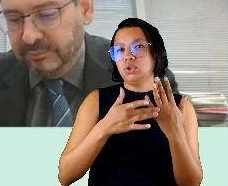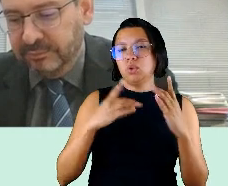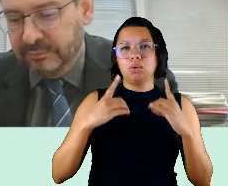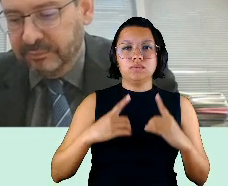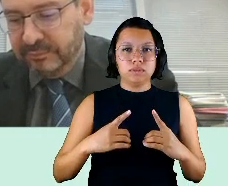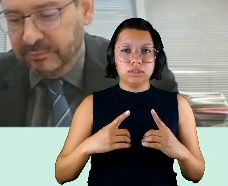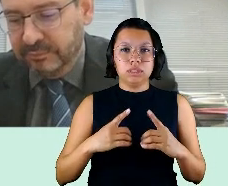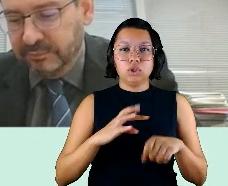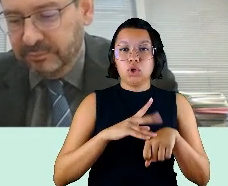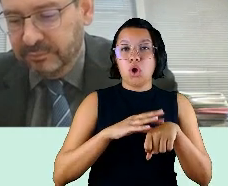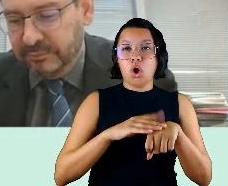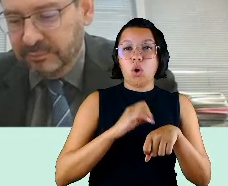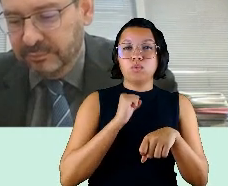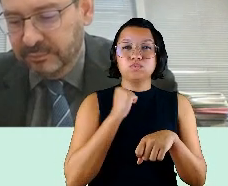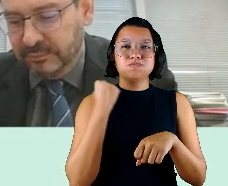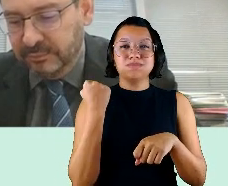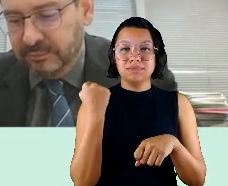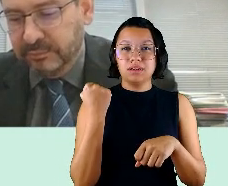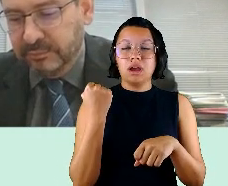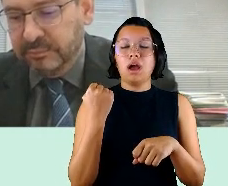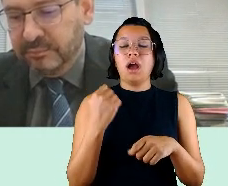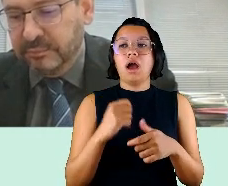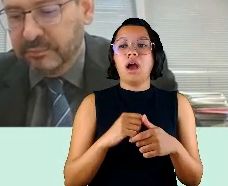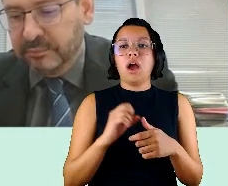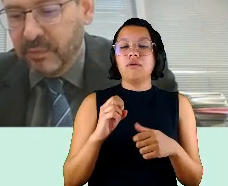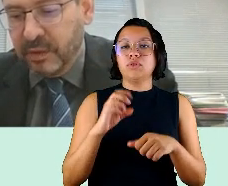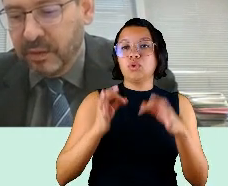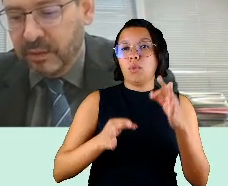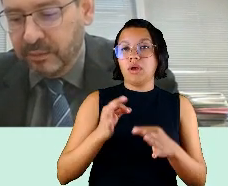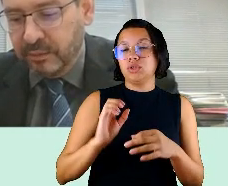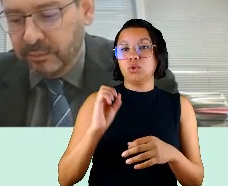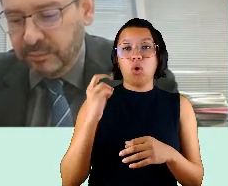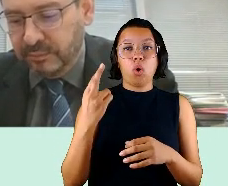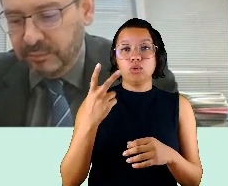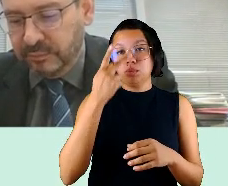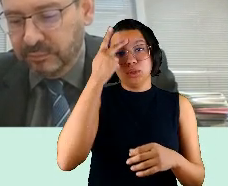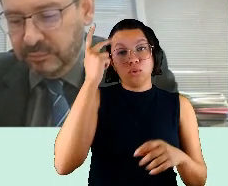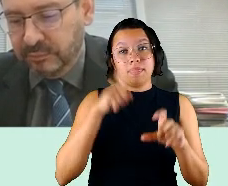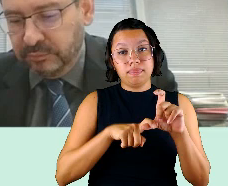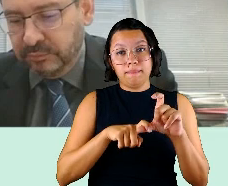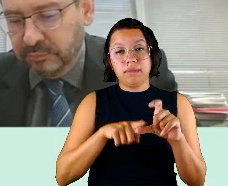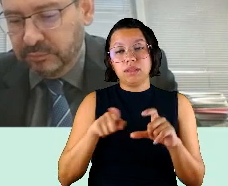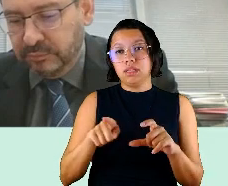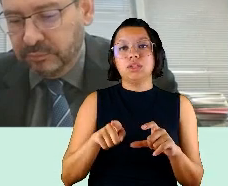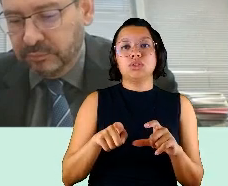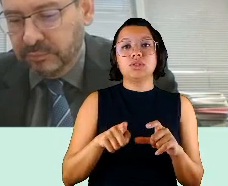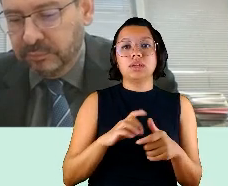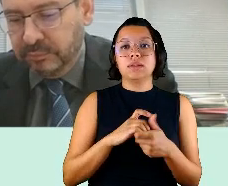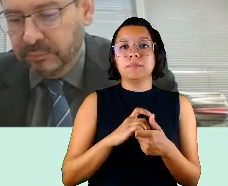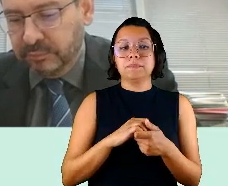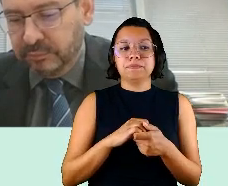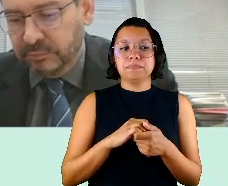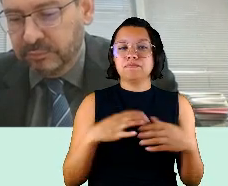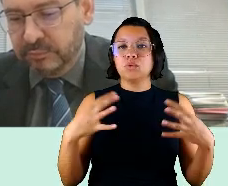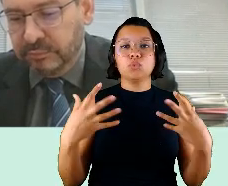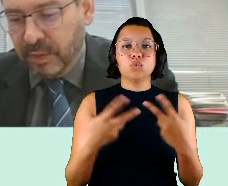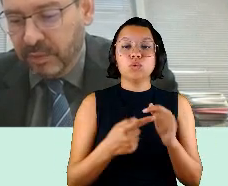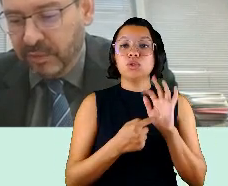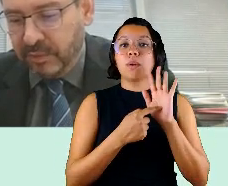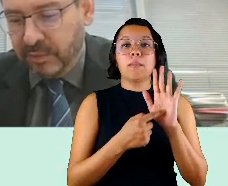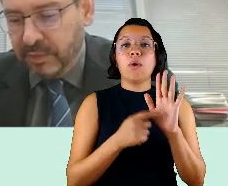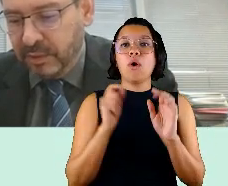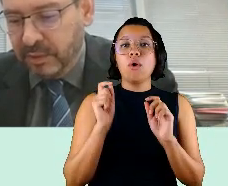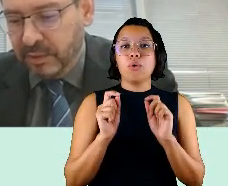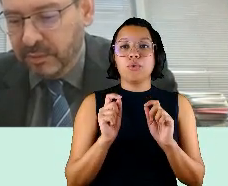doença grave do magistrado ou de seu dependente. Então, tudo isso